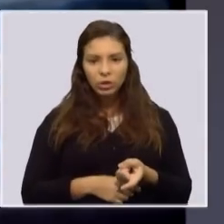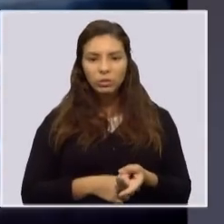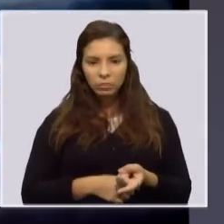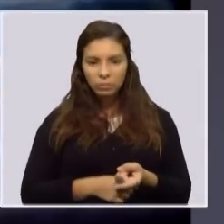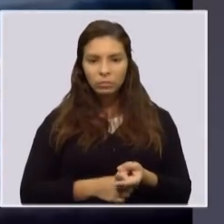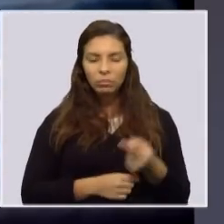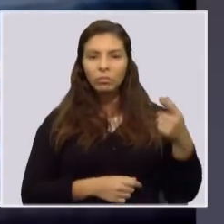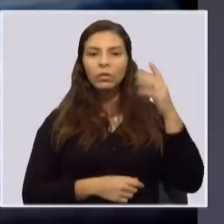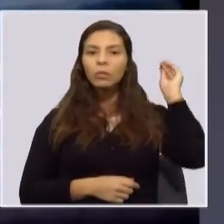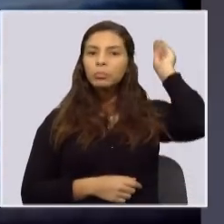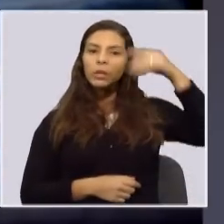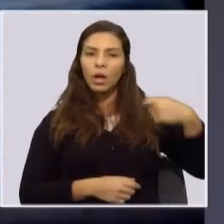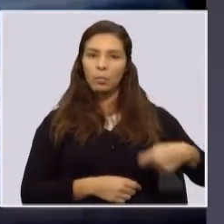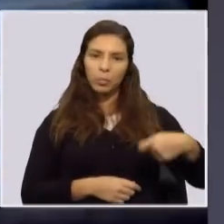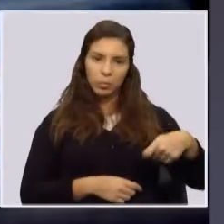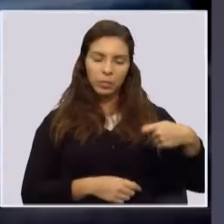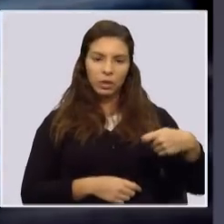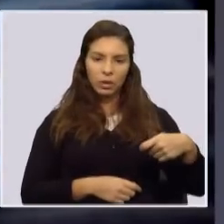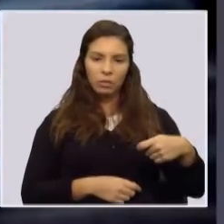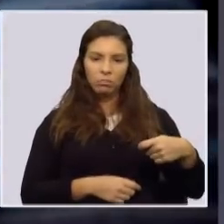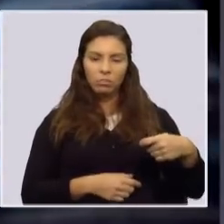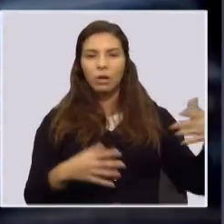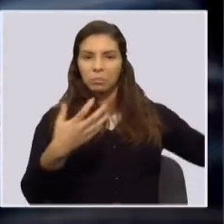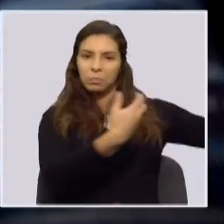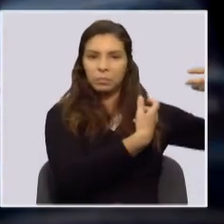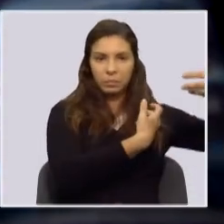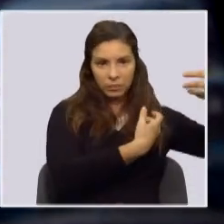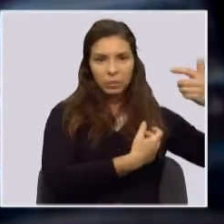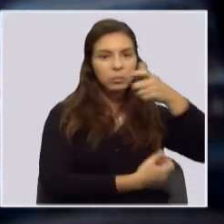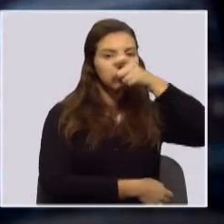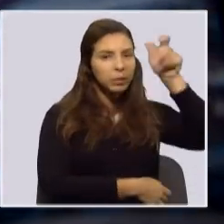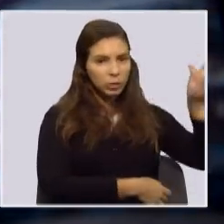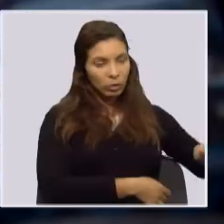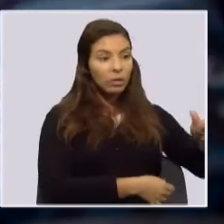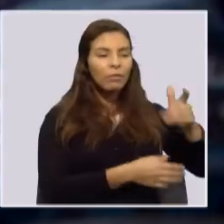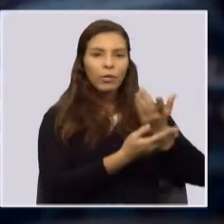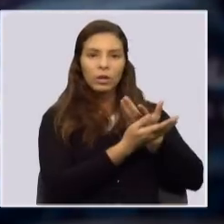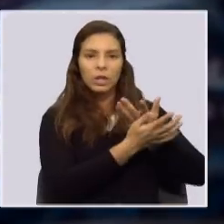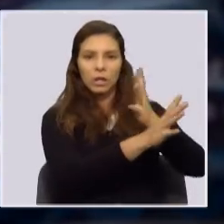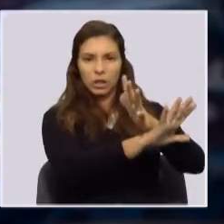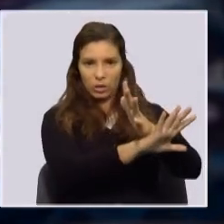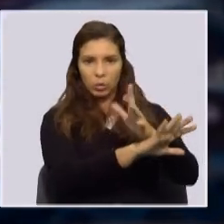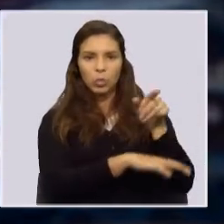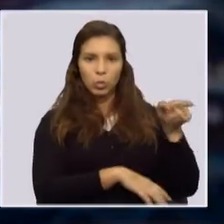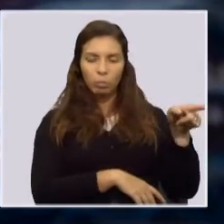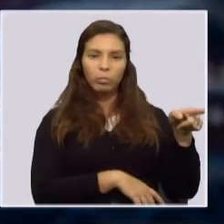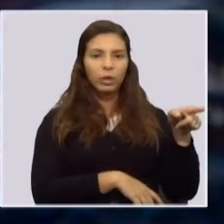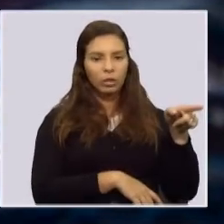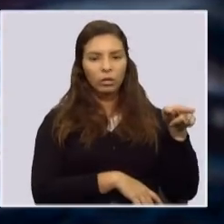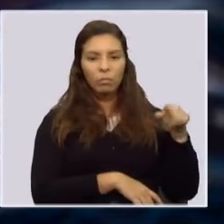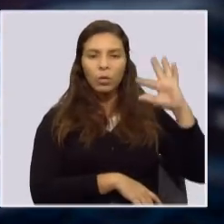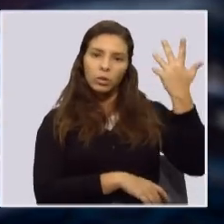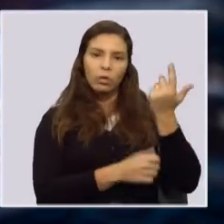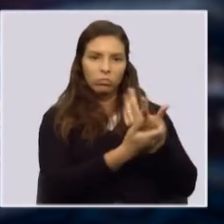fotografia em que vemos o Presidente da República a abraçar uma vítima daquilo que foram os incêndios do